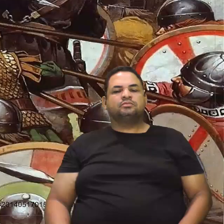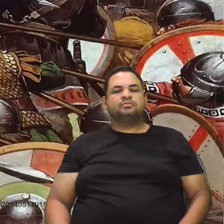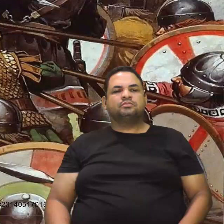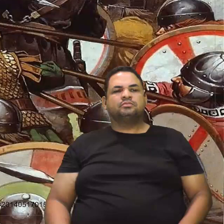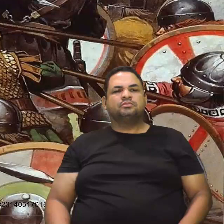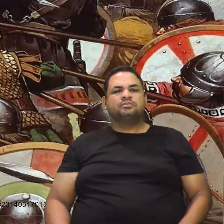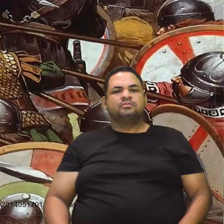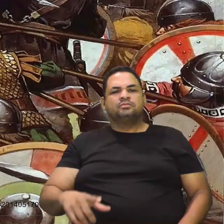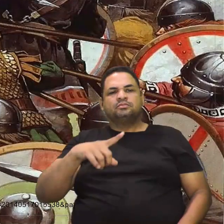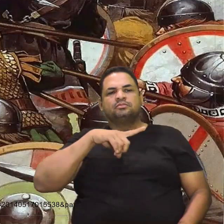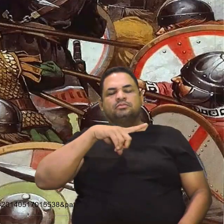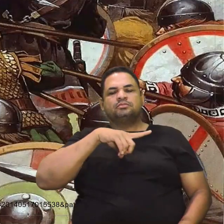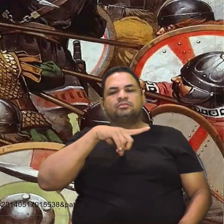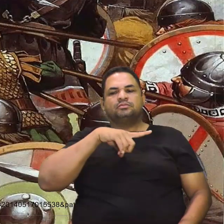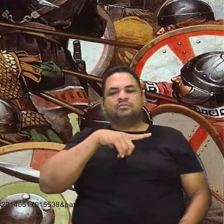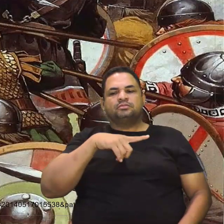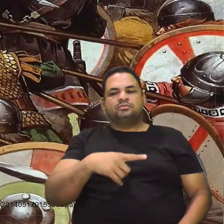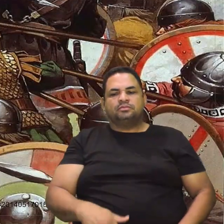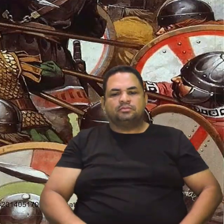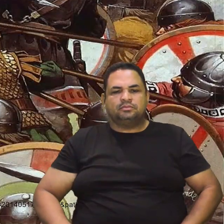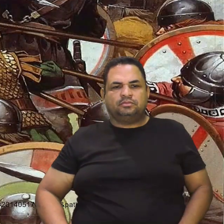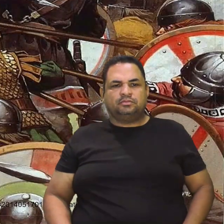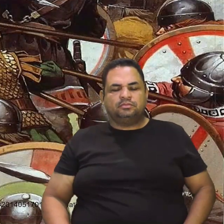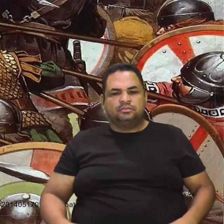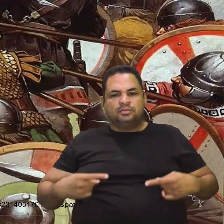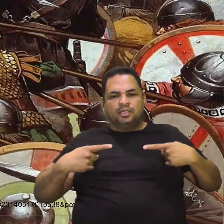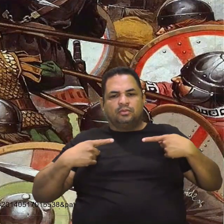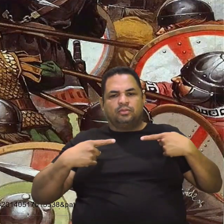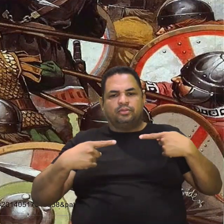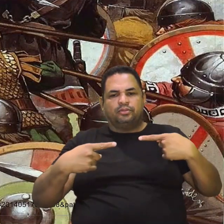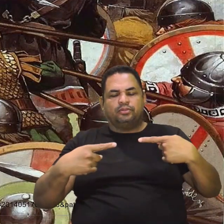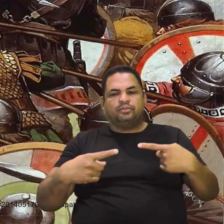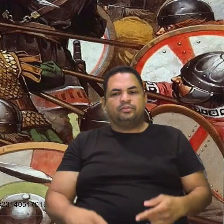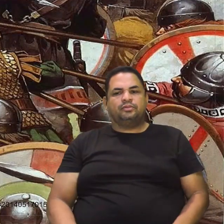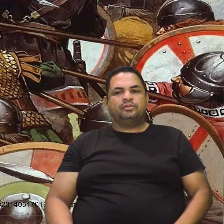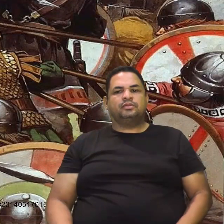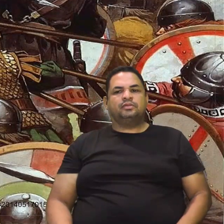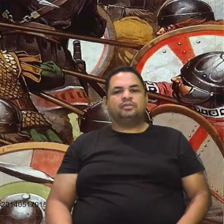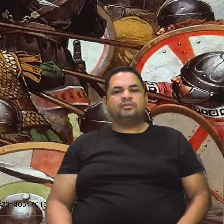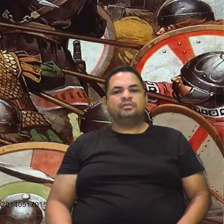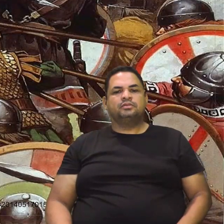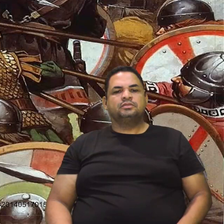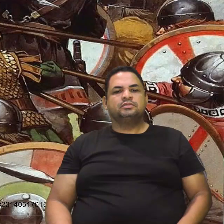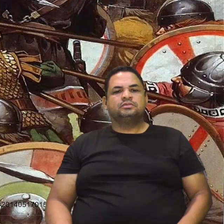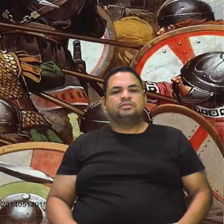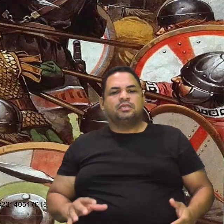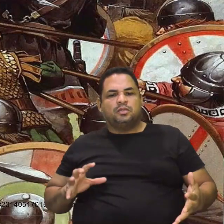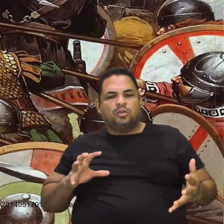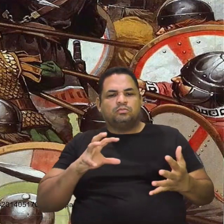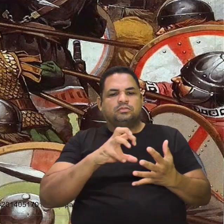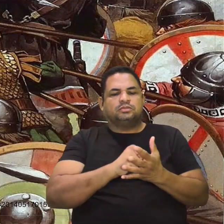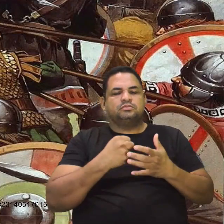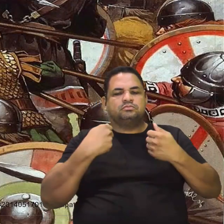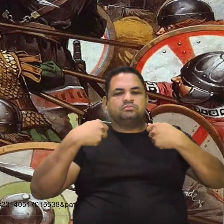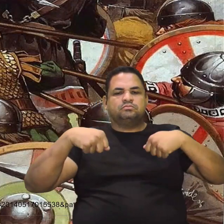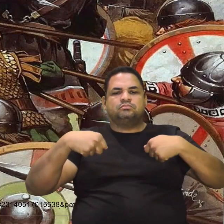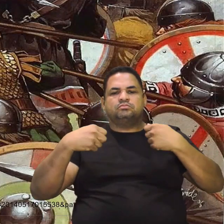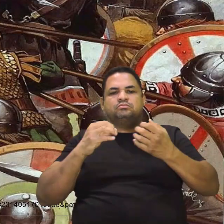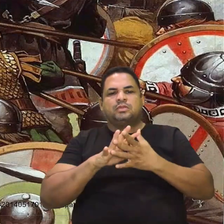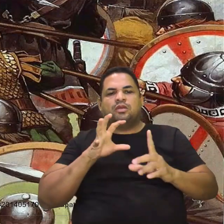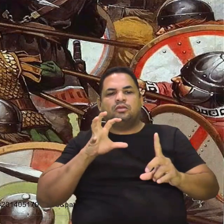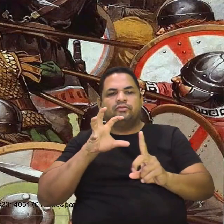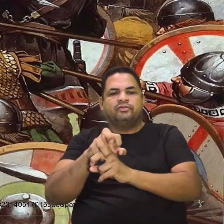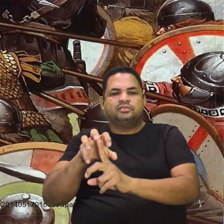Aí eu tenho a guerra, a tomada pelo poder, eu tenho as